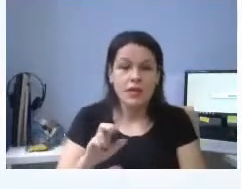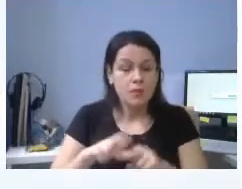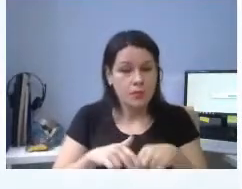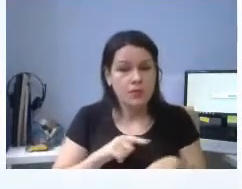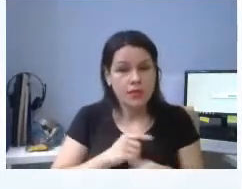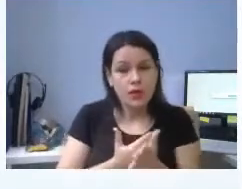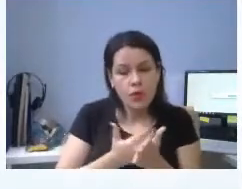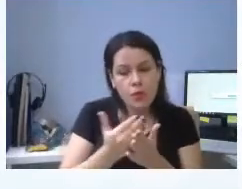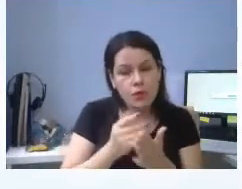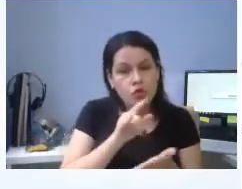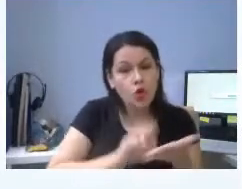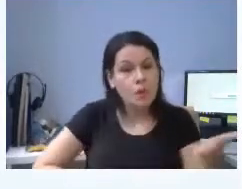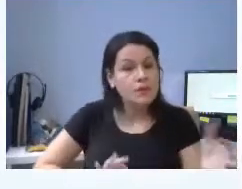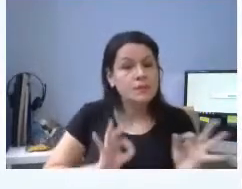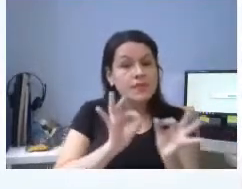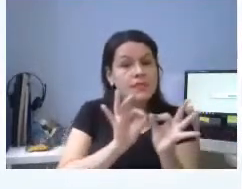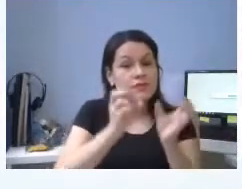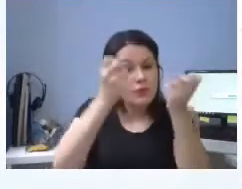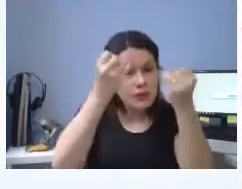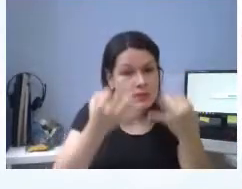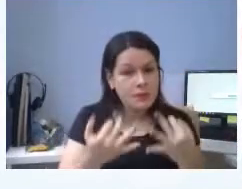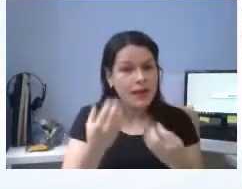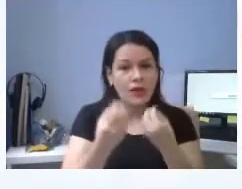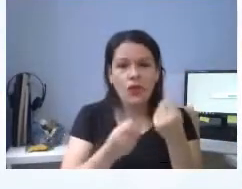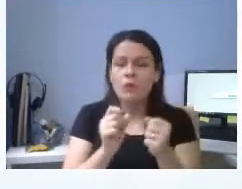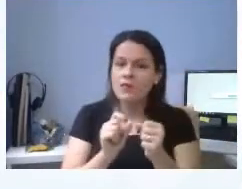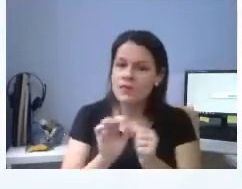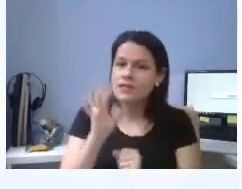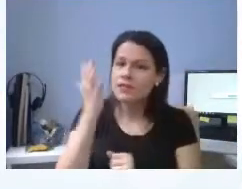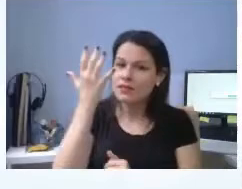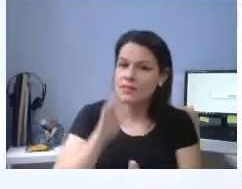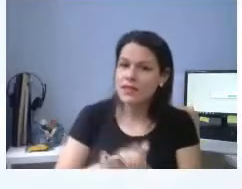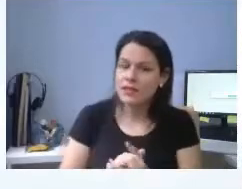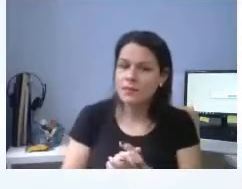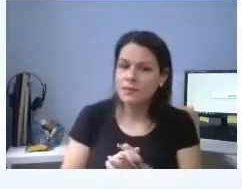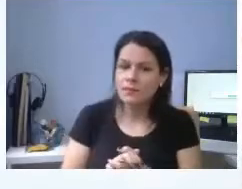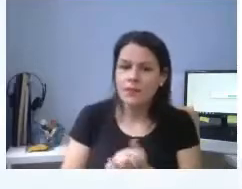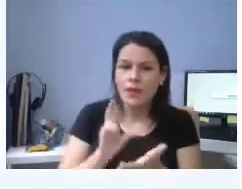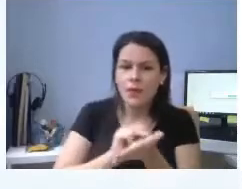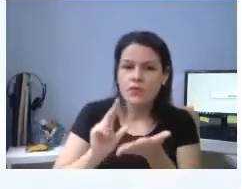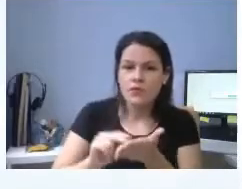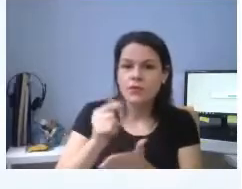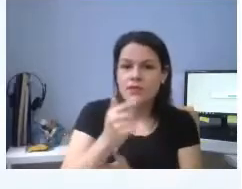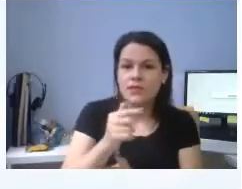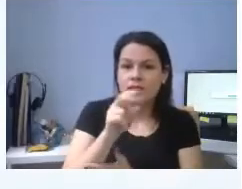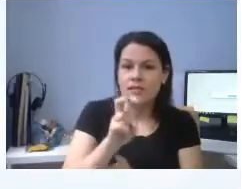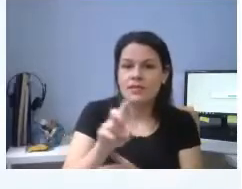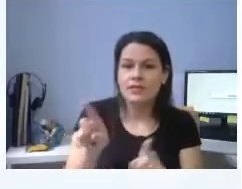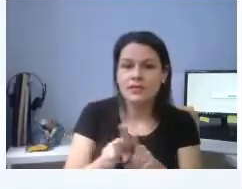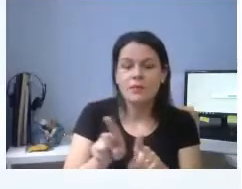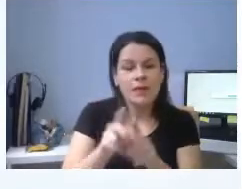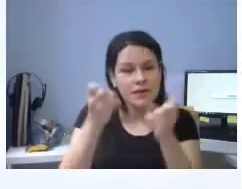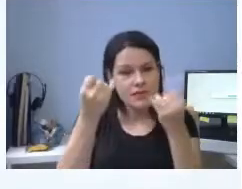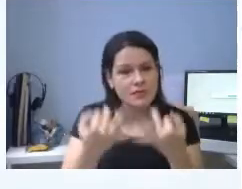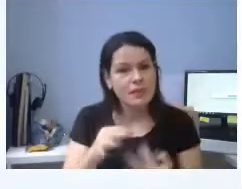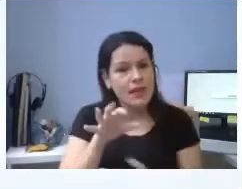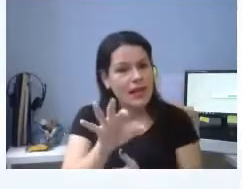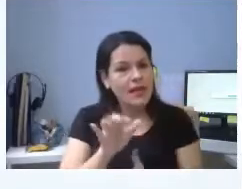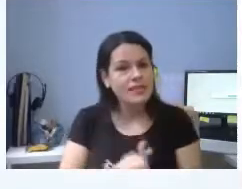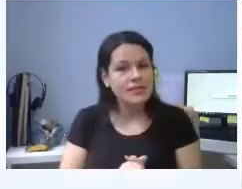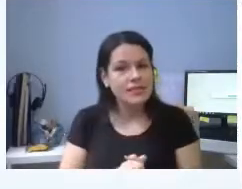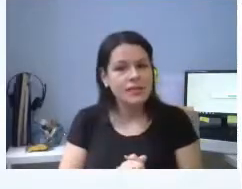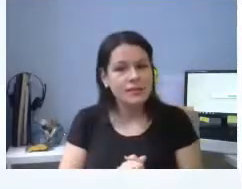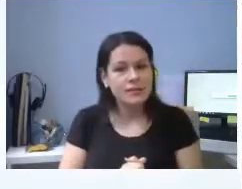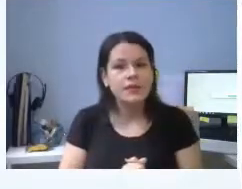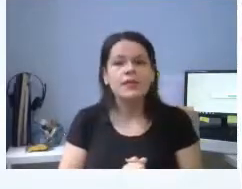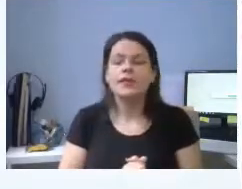documento específico determinando, é isso que determina o artigo 75A. Que termina que tem que ter uma